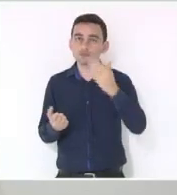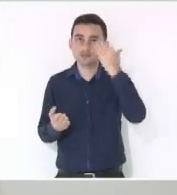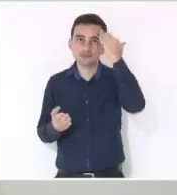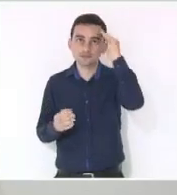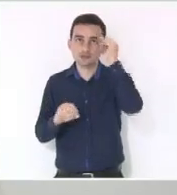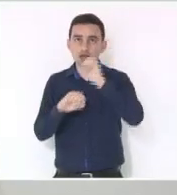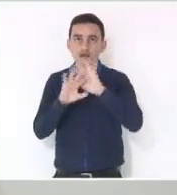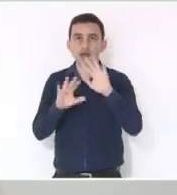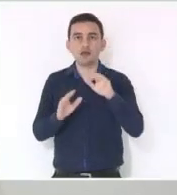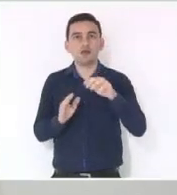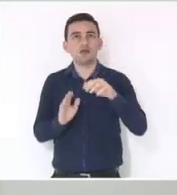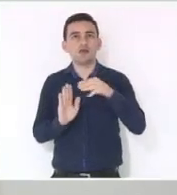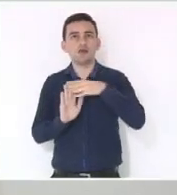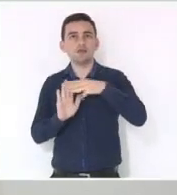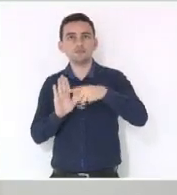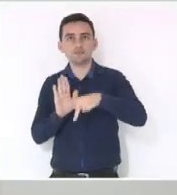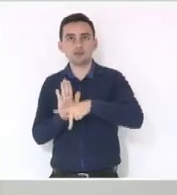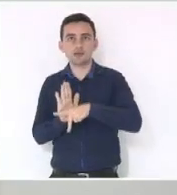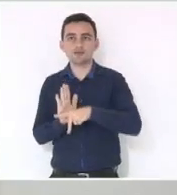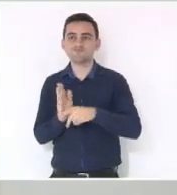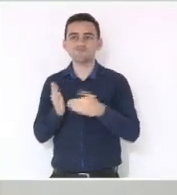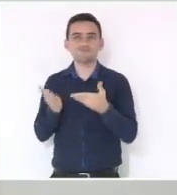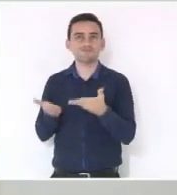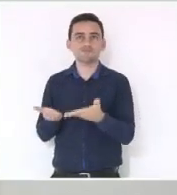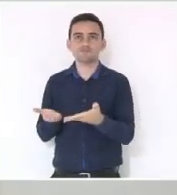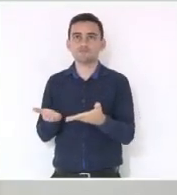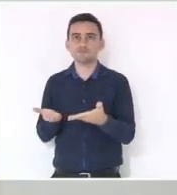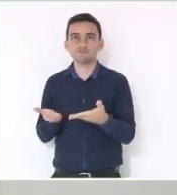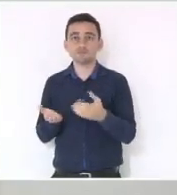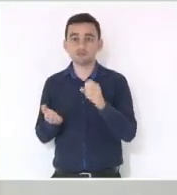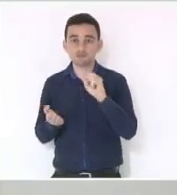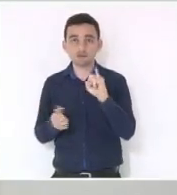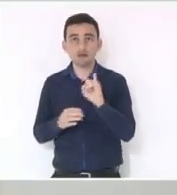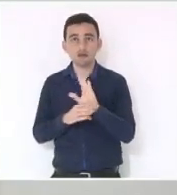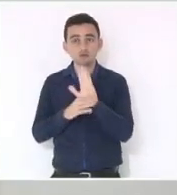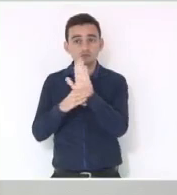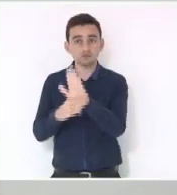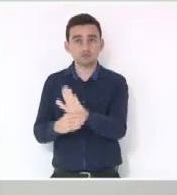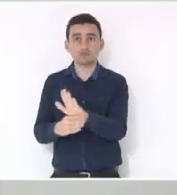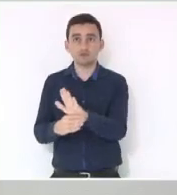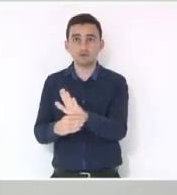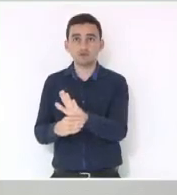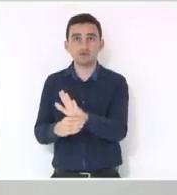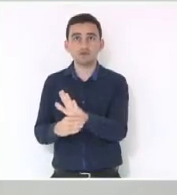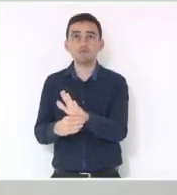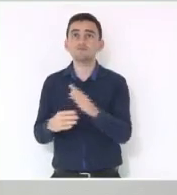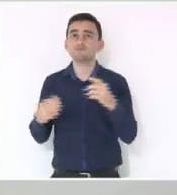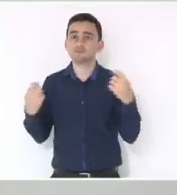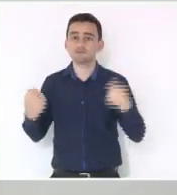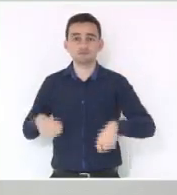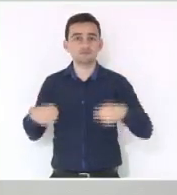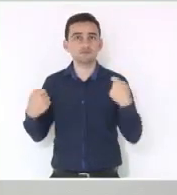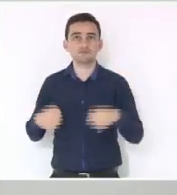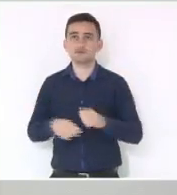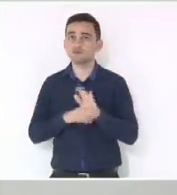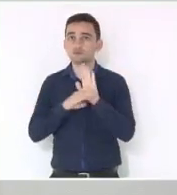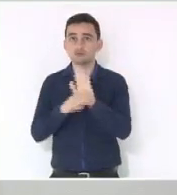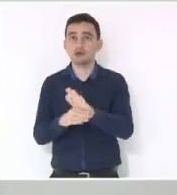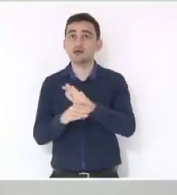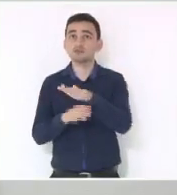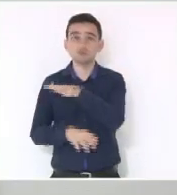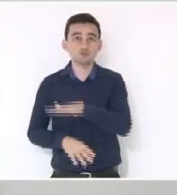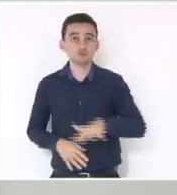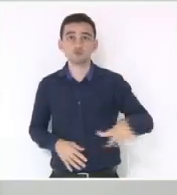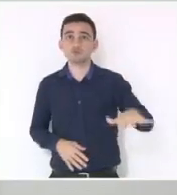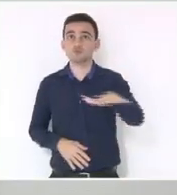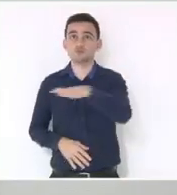medida provisória, que, se é para beneficiar, tem que beneficiar a todos. Não tem